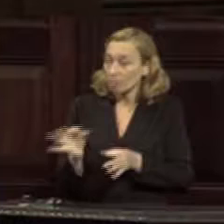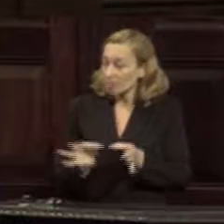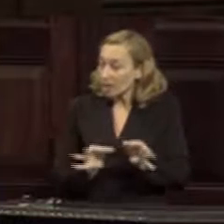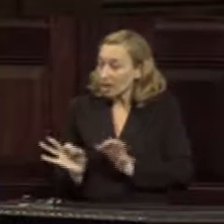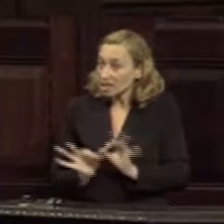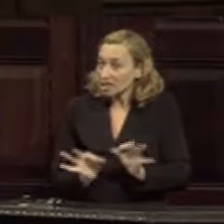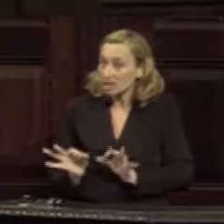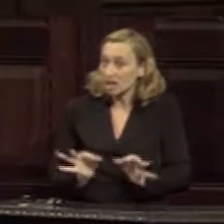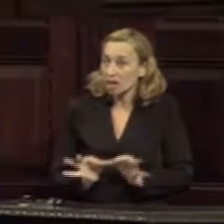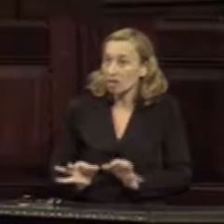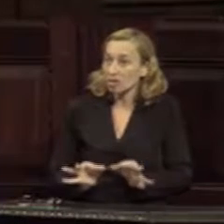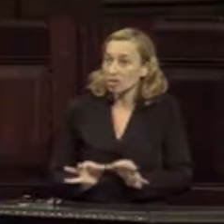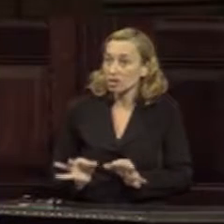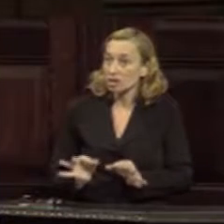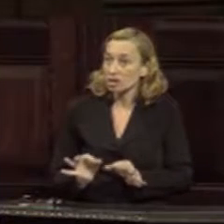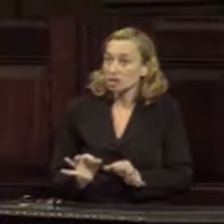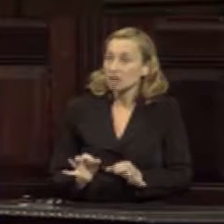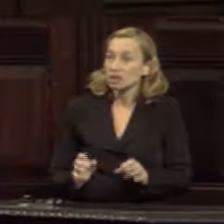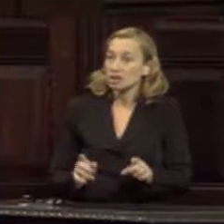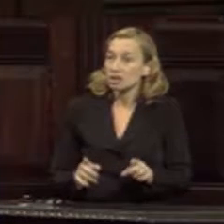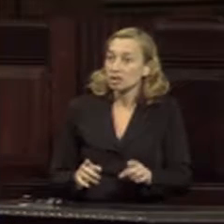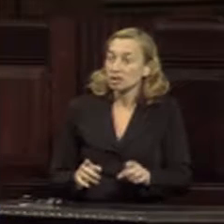requalificação das plataformas,